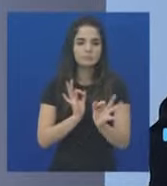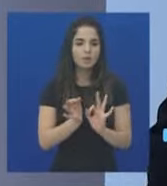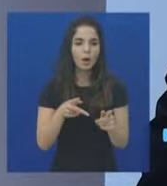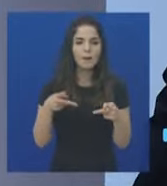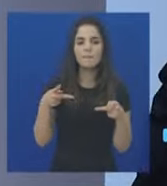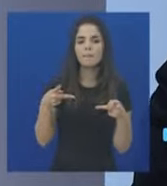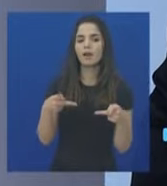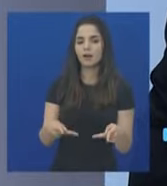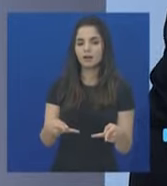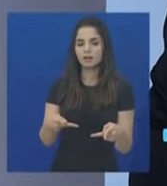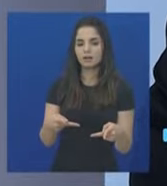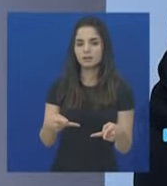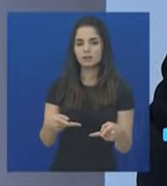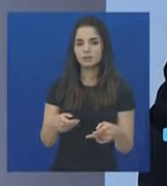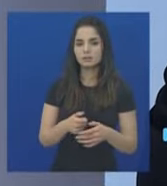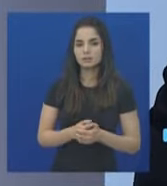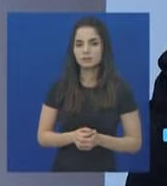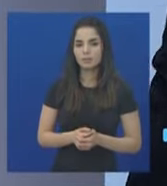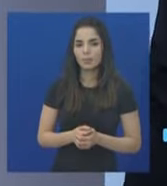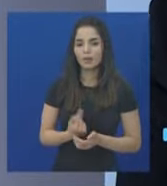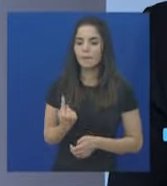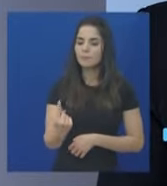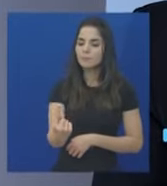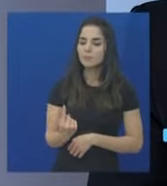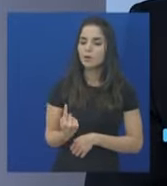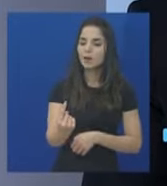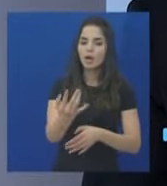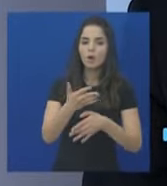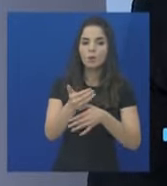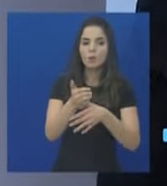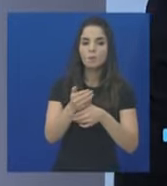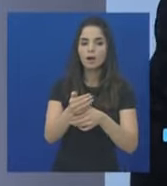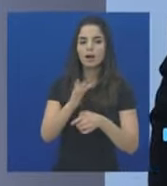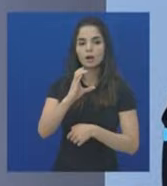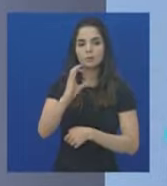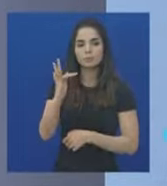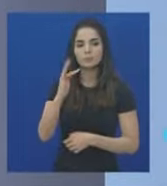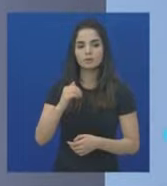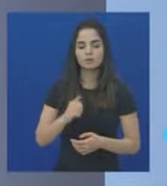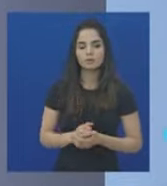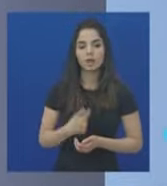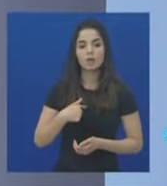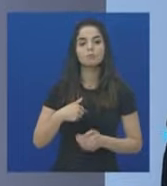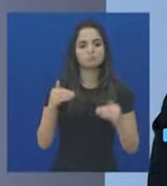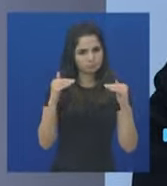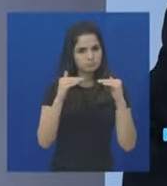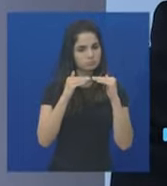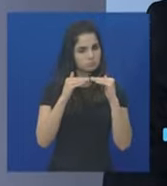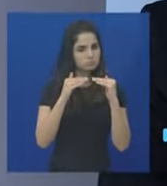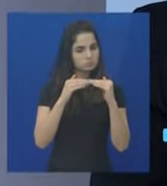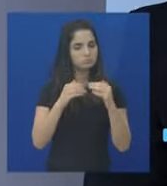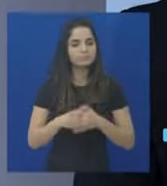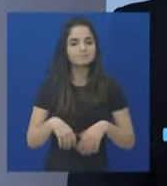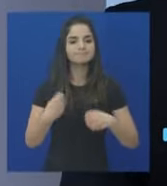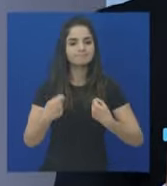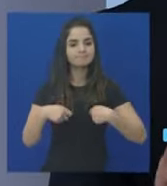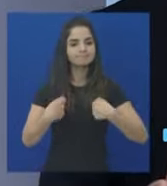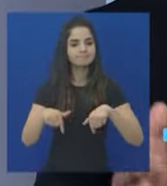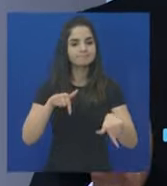de mobilidade urbana para a cidade de Cabo Frio. Eu concordo plenamente. Precisamos trabalhar,